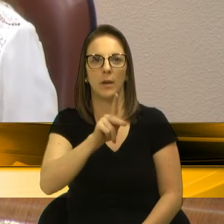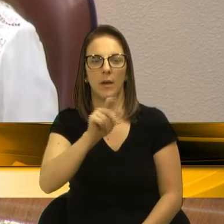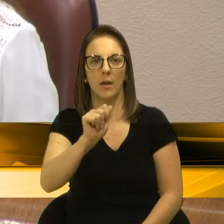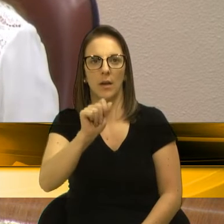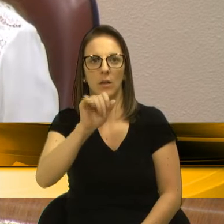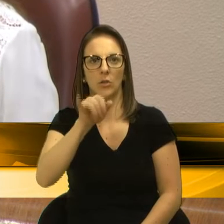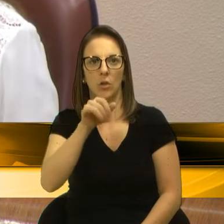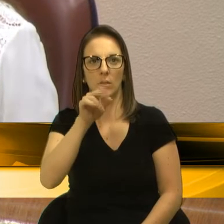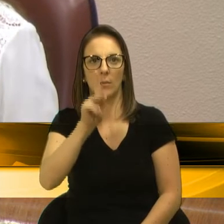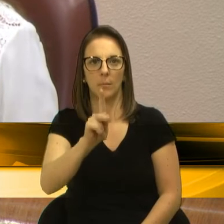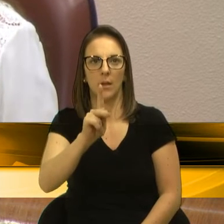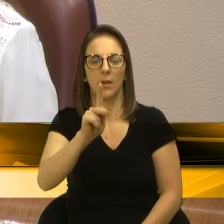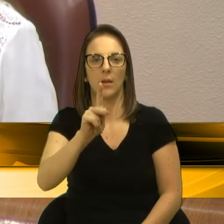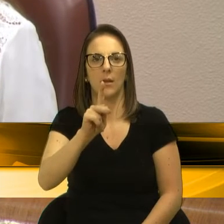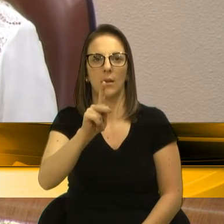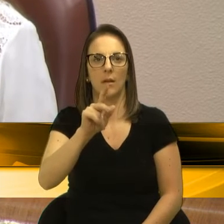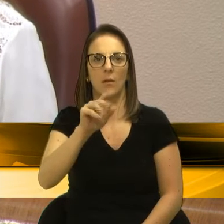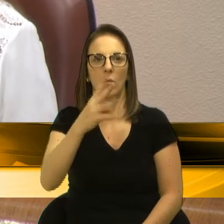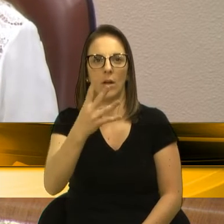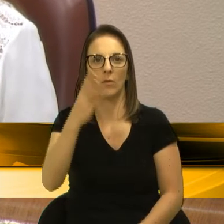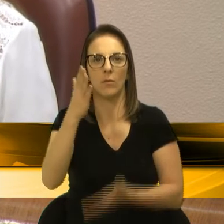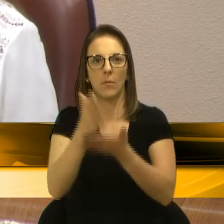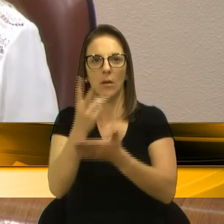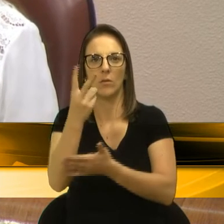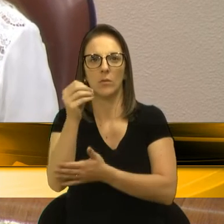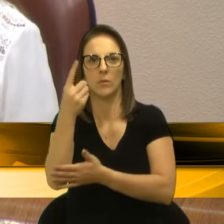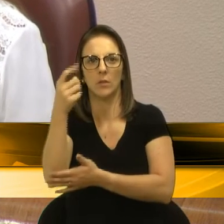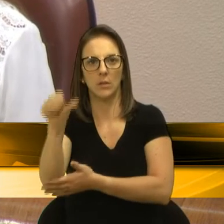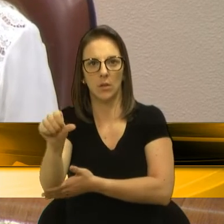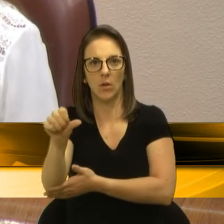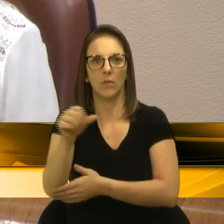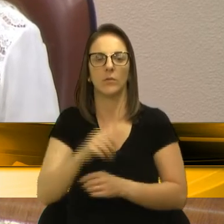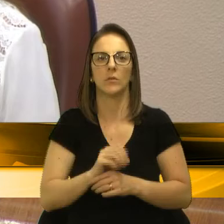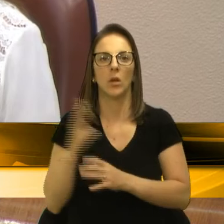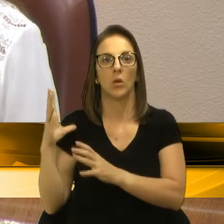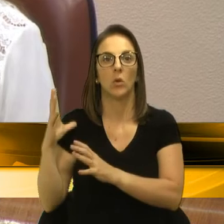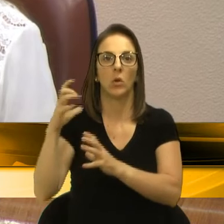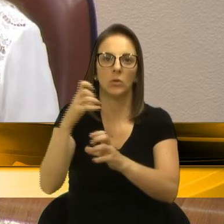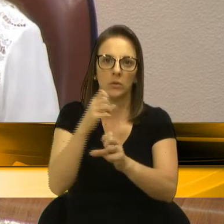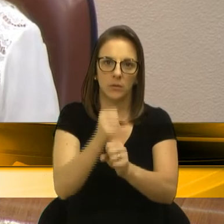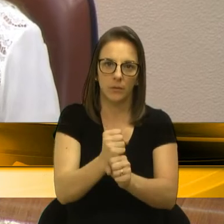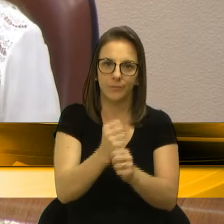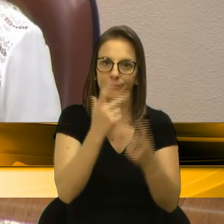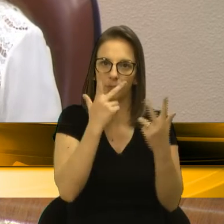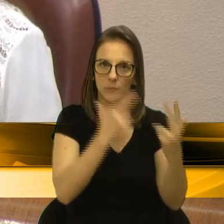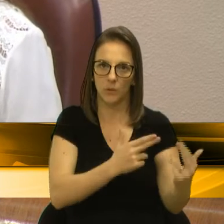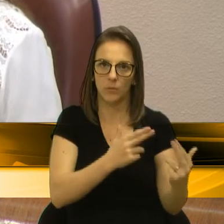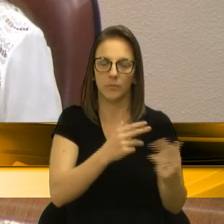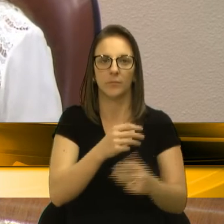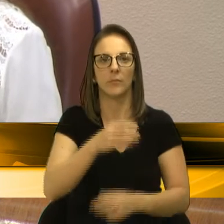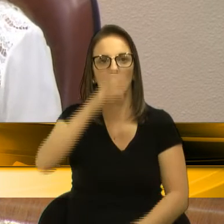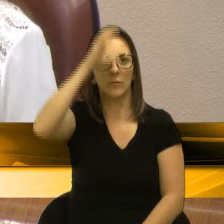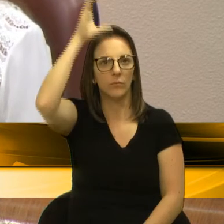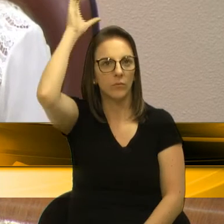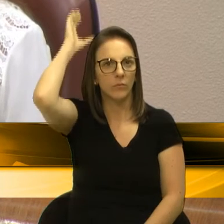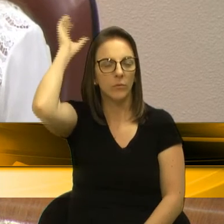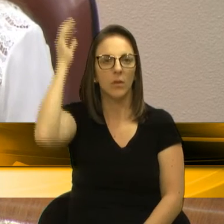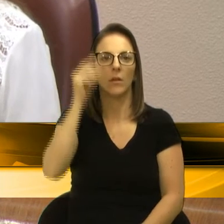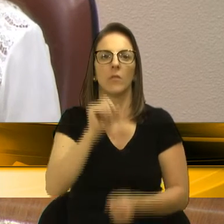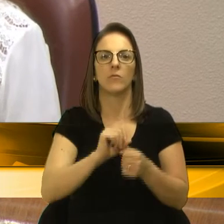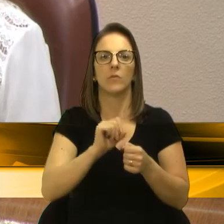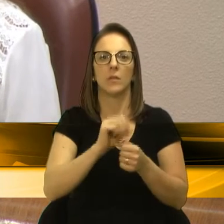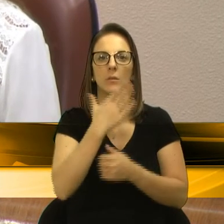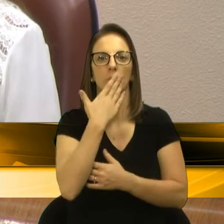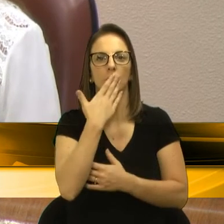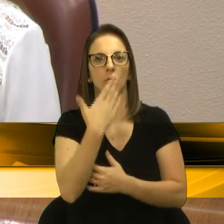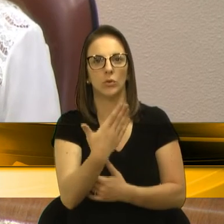P/AJP 4/2019, cujas conclusões reproduzo. O senhor Ricardo Fabres de Abreu protocolou um aditamento ao